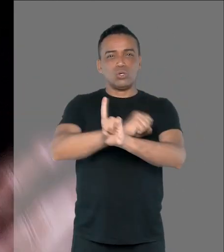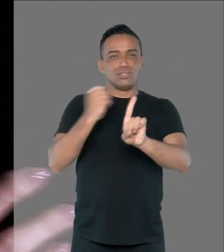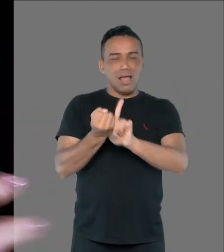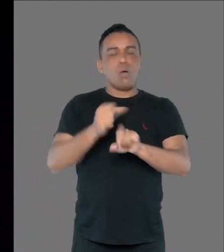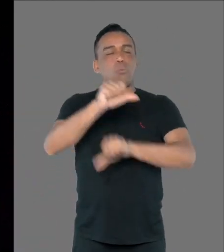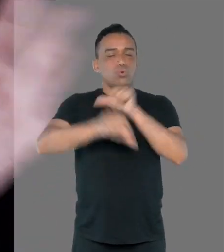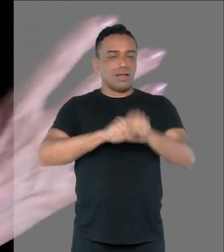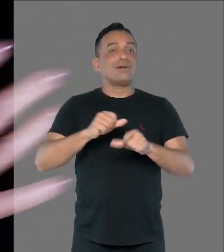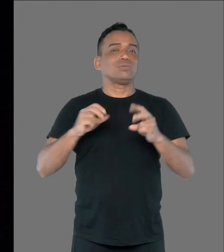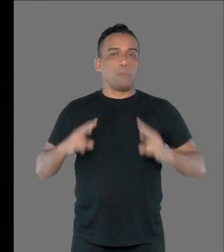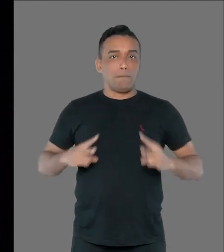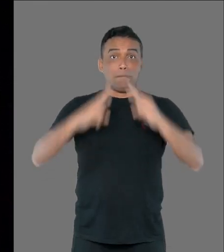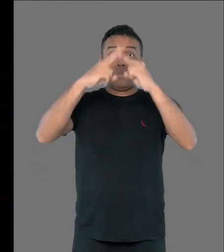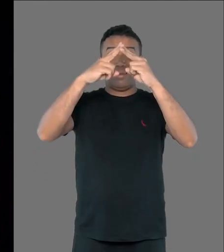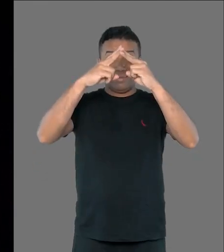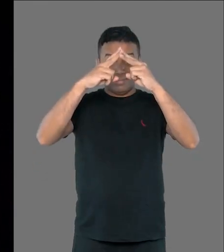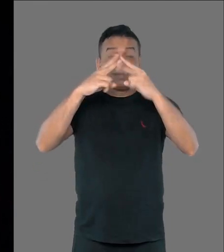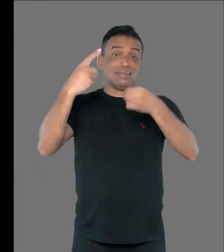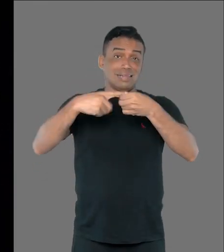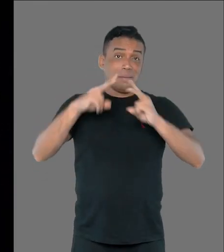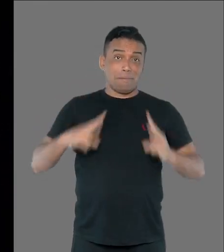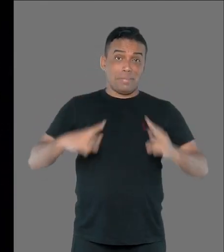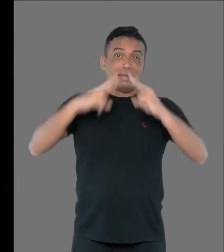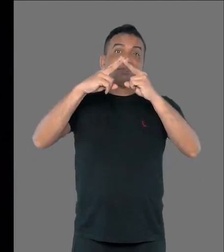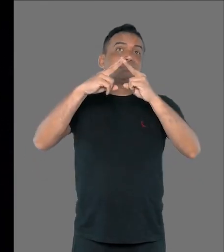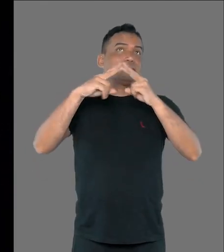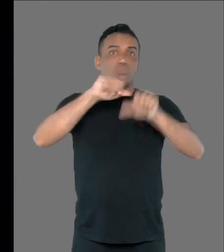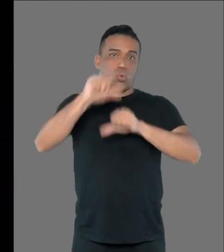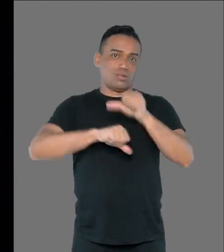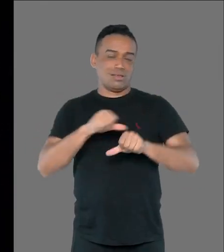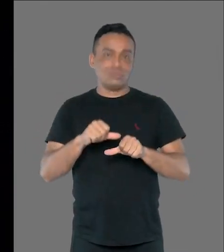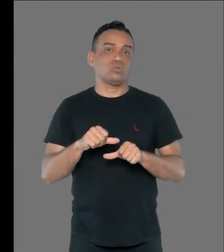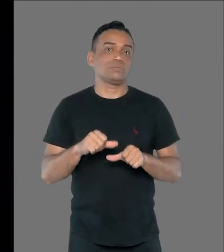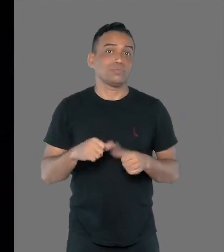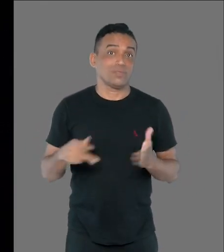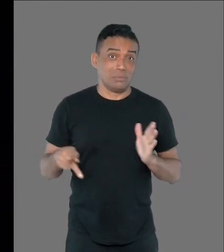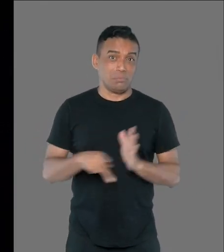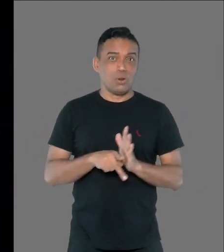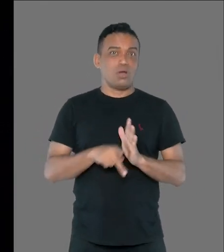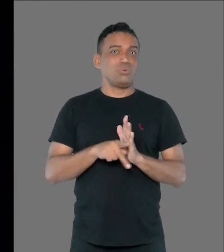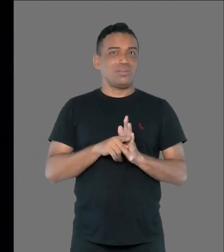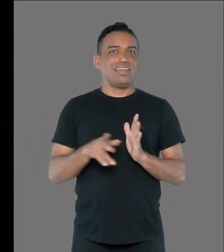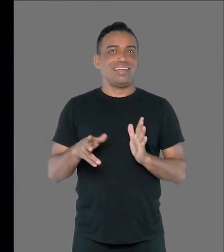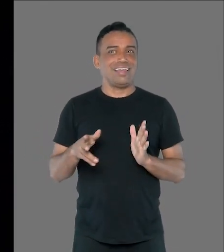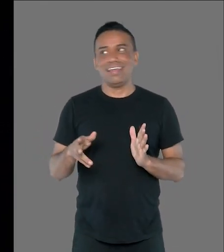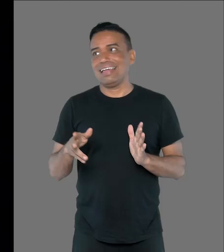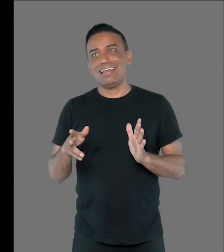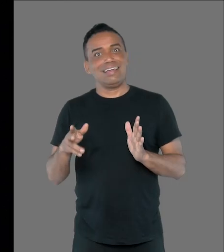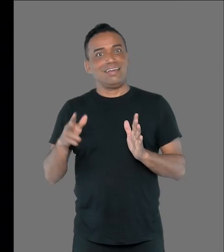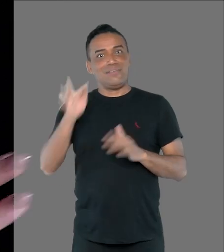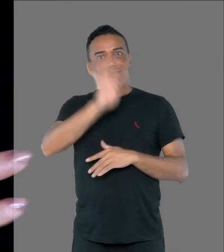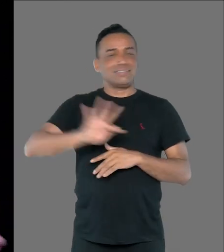está mudando. Paris ainda não é uma festa, como diria o Hemingway, mas você já tem uma mudança, a Belle Époque francesa, meu Deus,